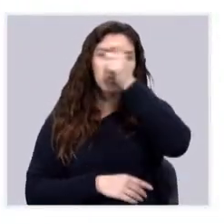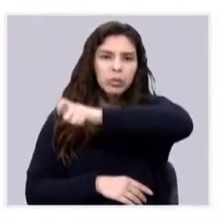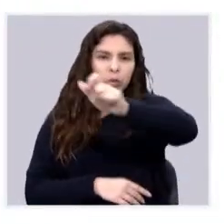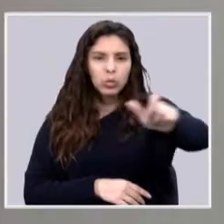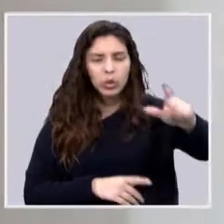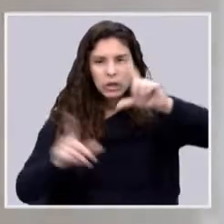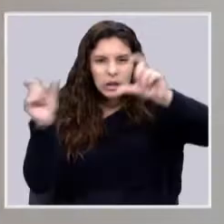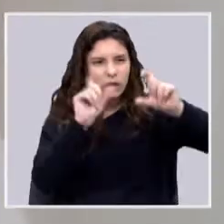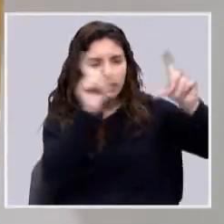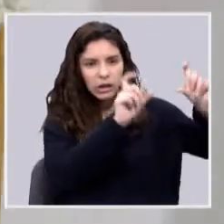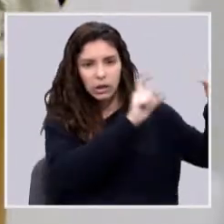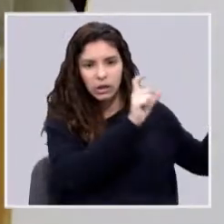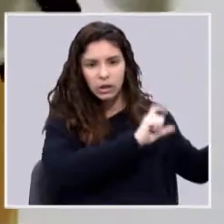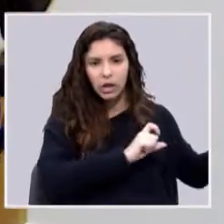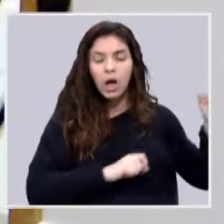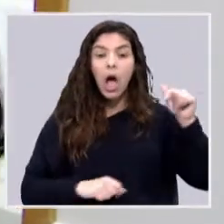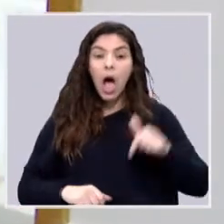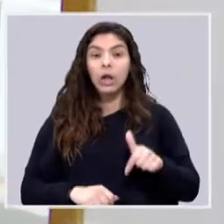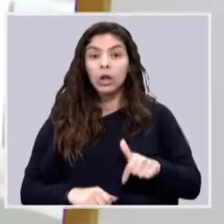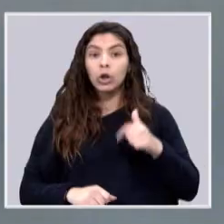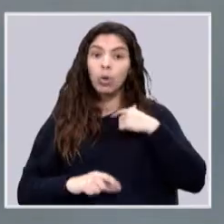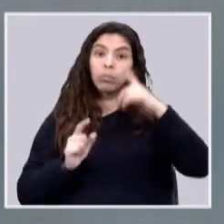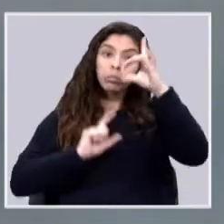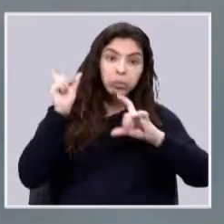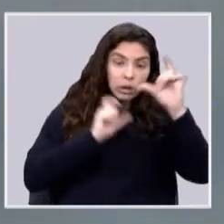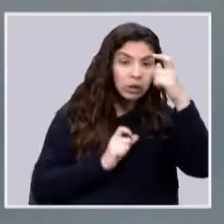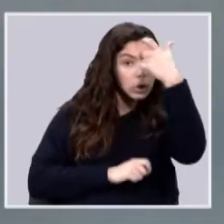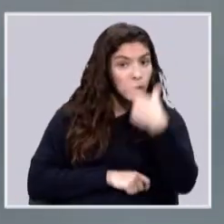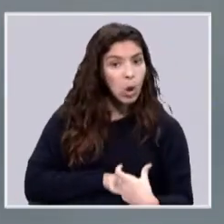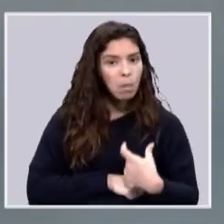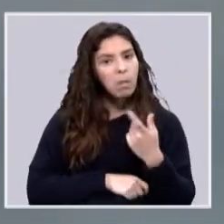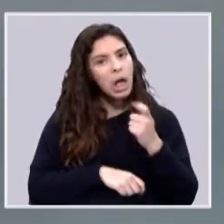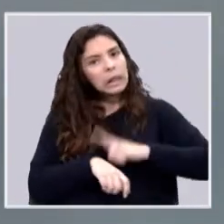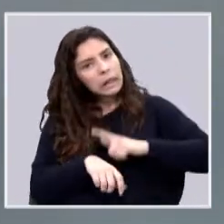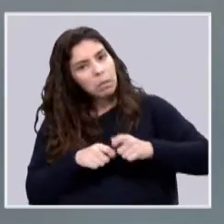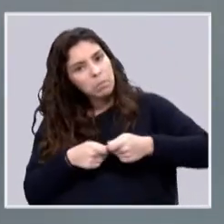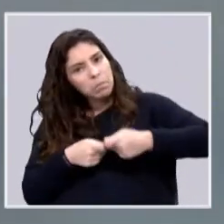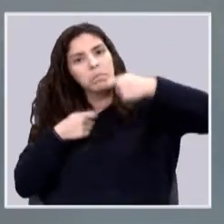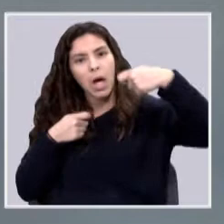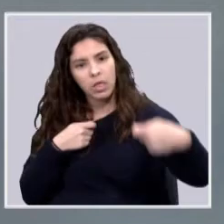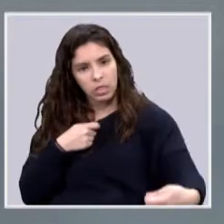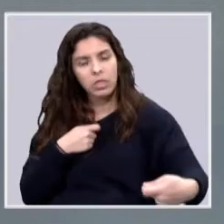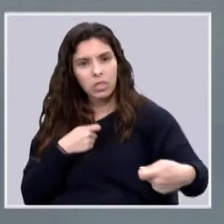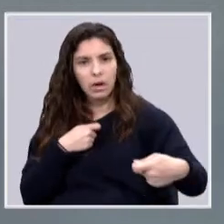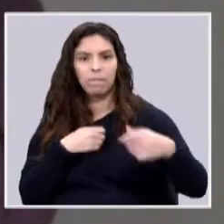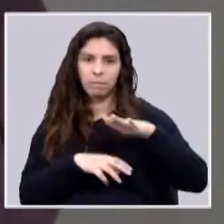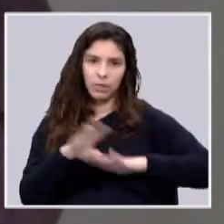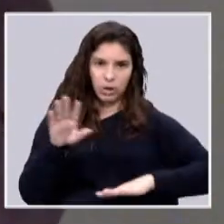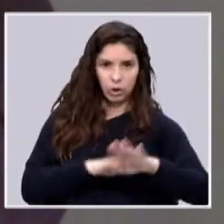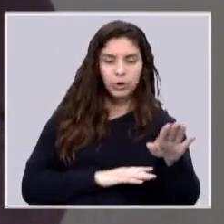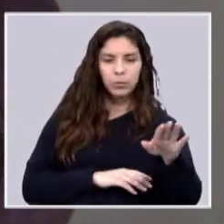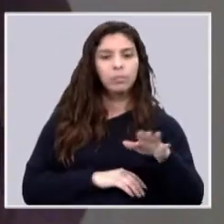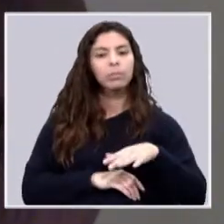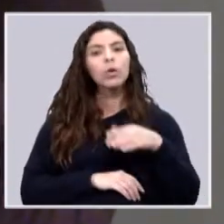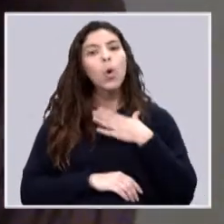muitas pessoas. Aqui eu fotografo pessoas, mas tenho muito mais tempo para o fazer.